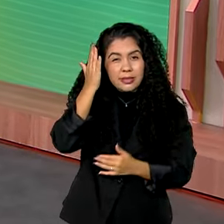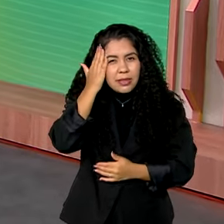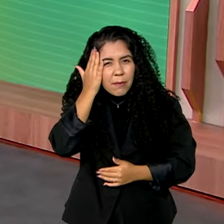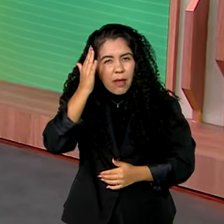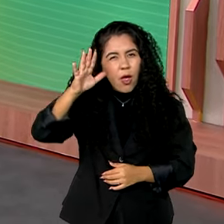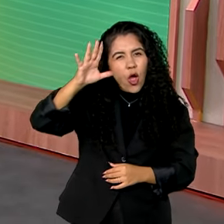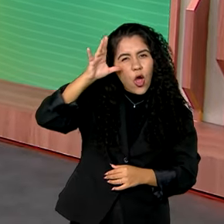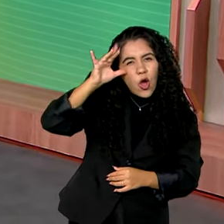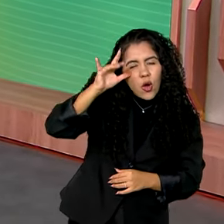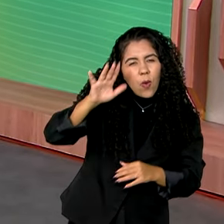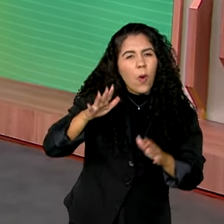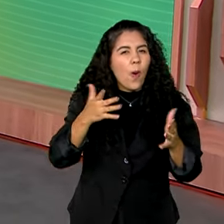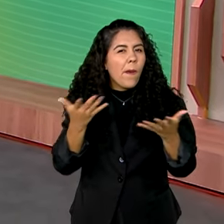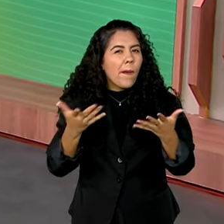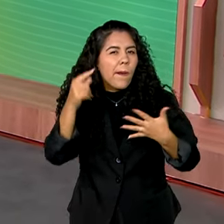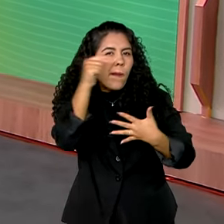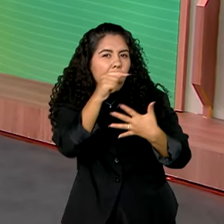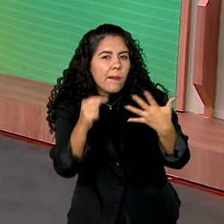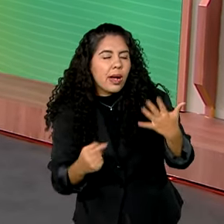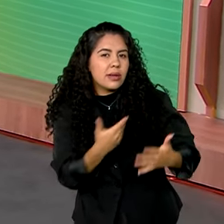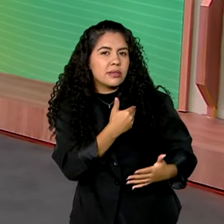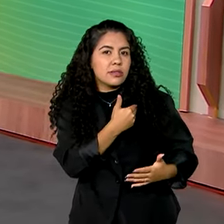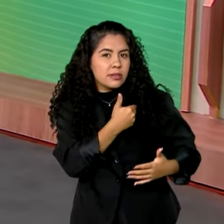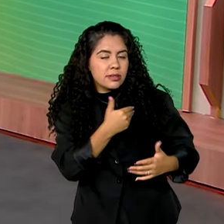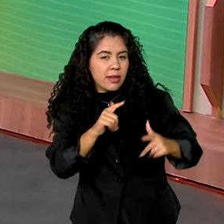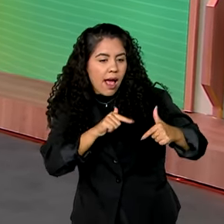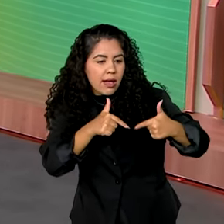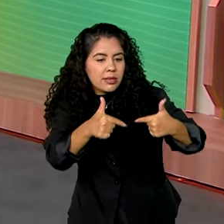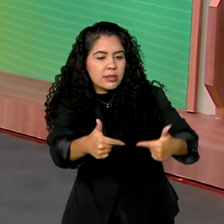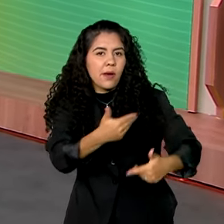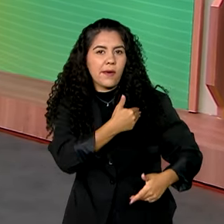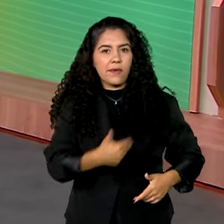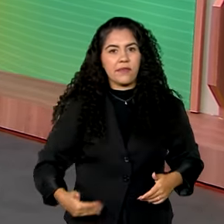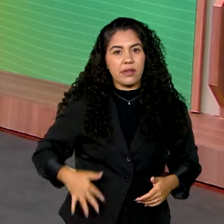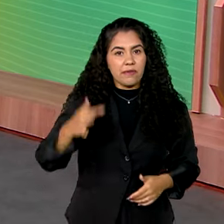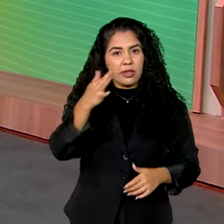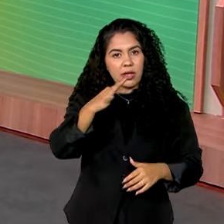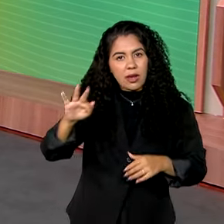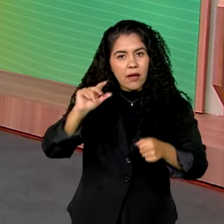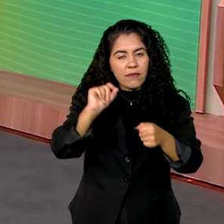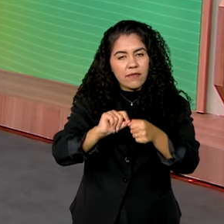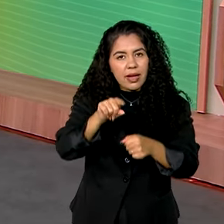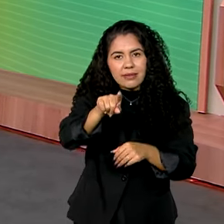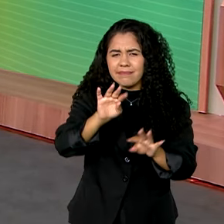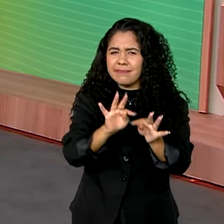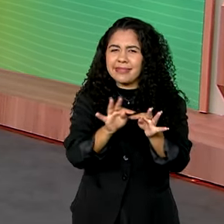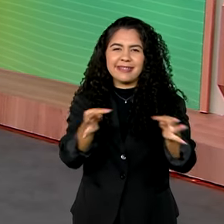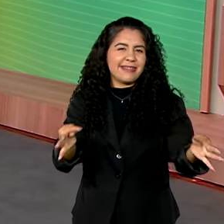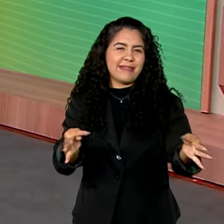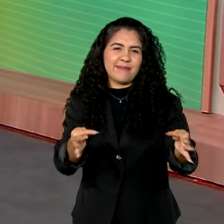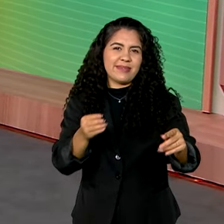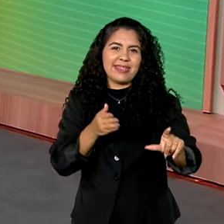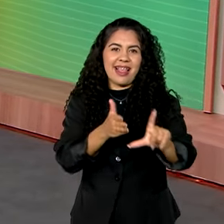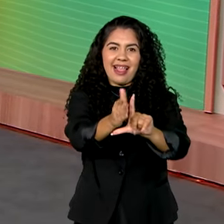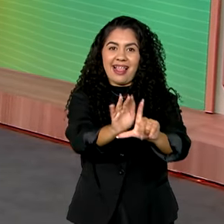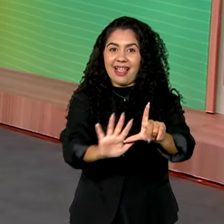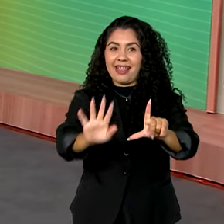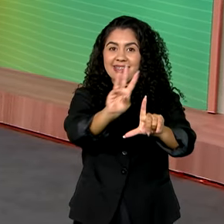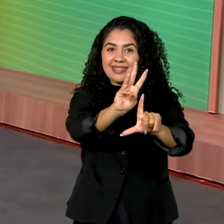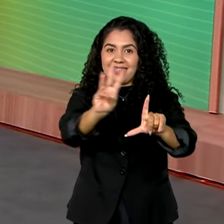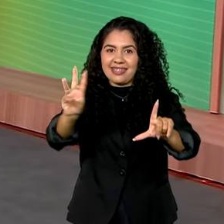quais ações o governo federal está levando até a sua cidade ou a qualquer localidade brasileira do seu interesse, é simples. Basta acessar o